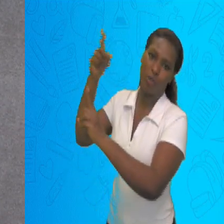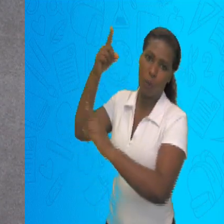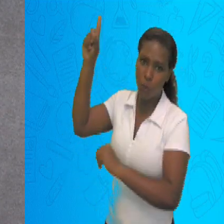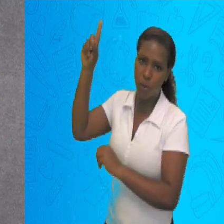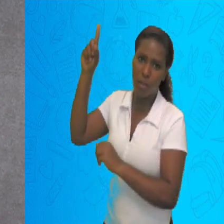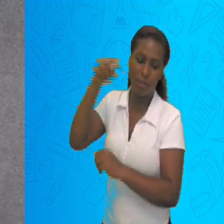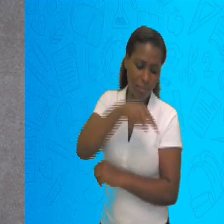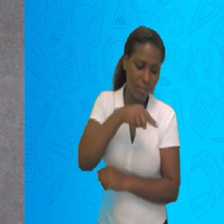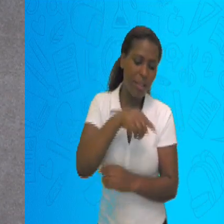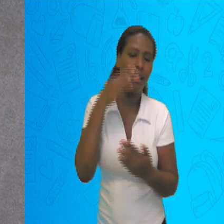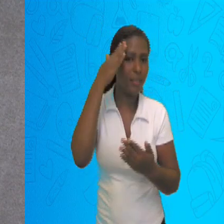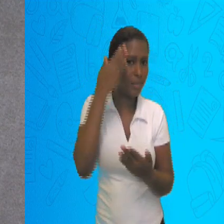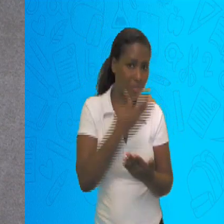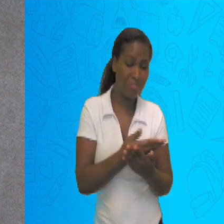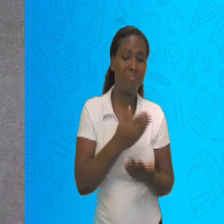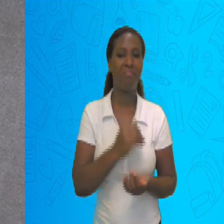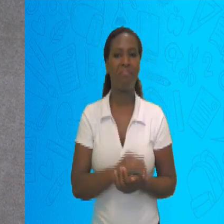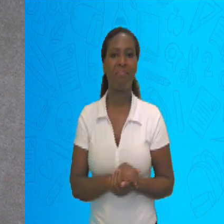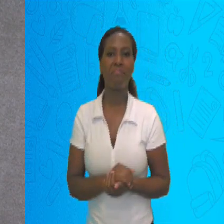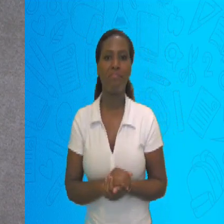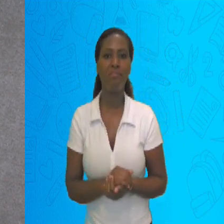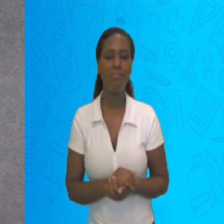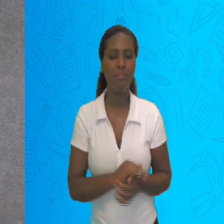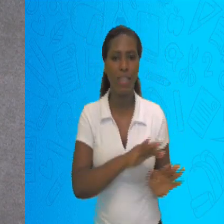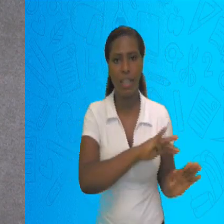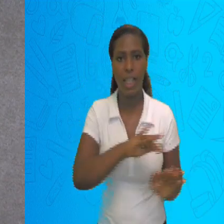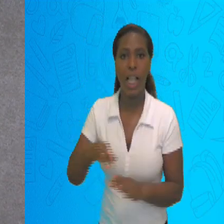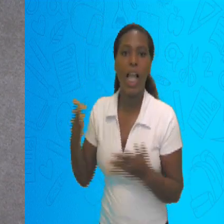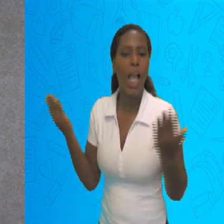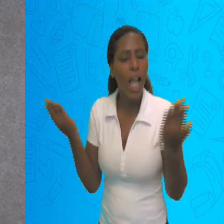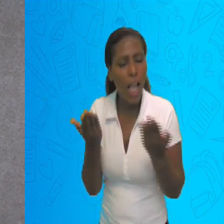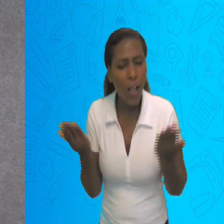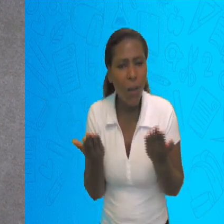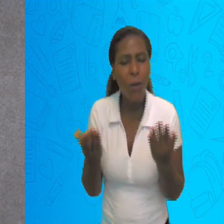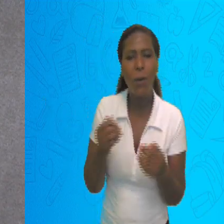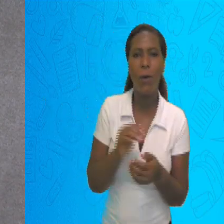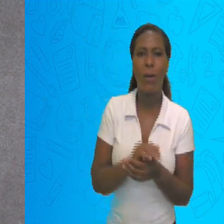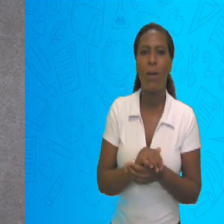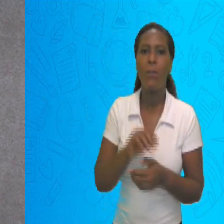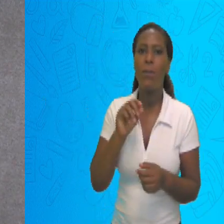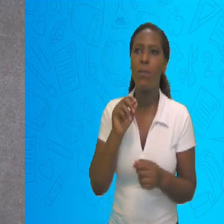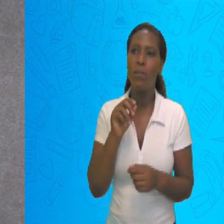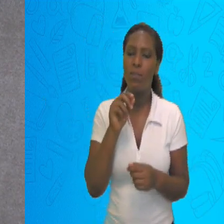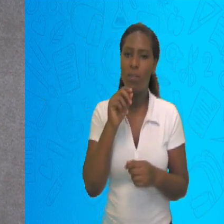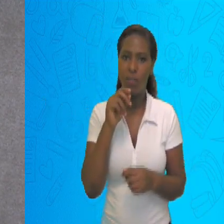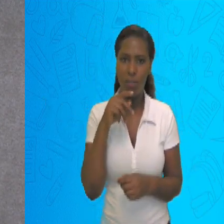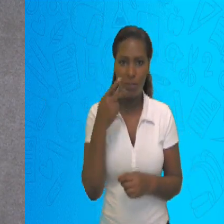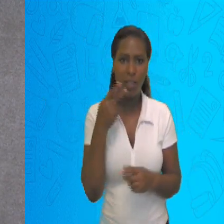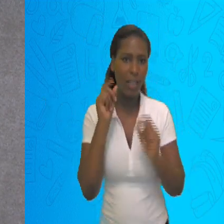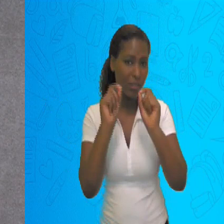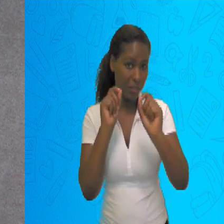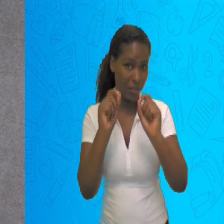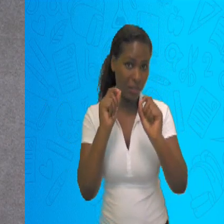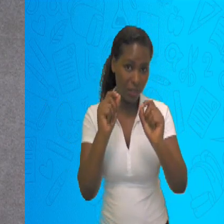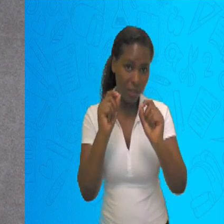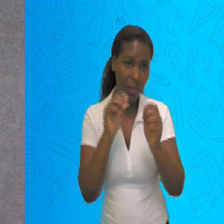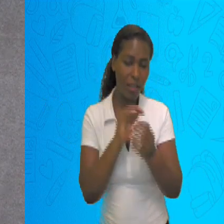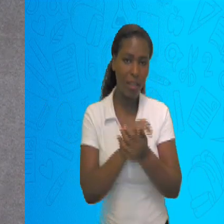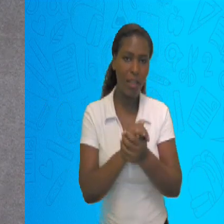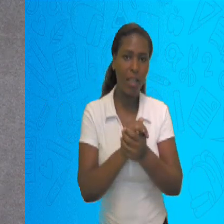Vamos falar agora destes rituais que vêm através da dança e da questão